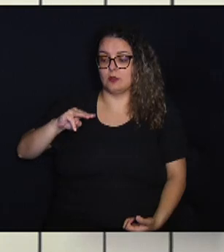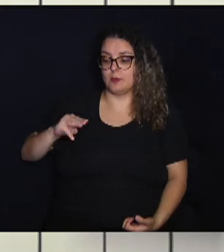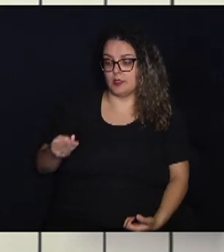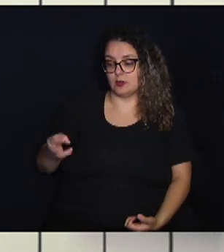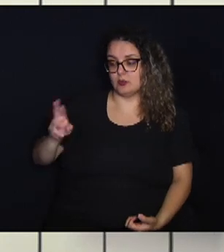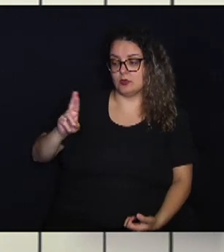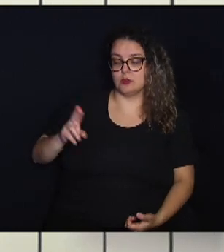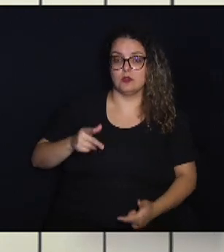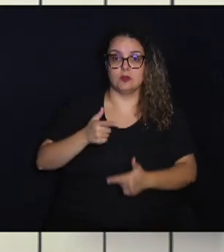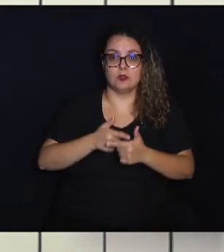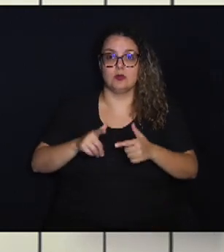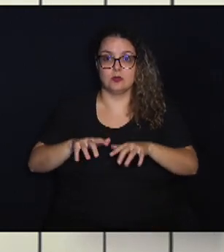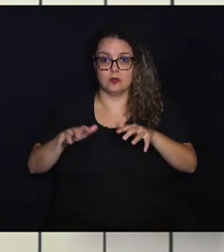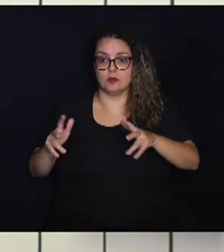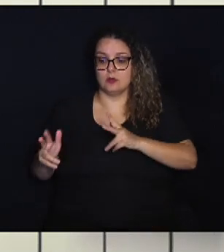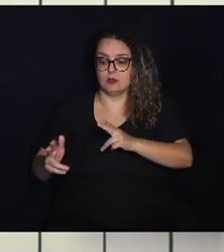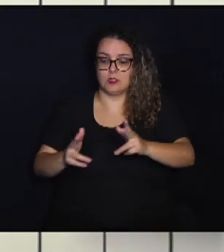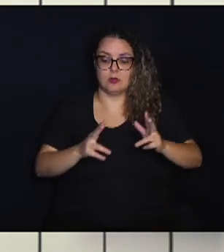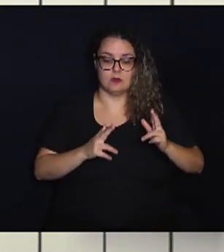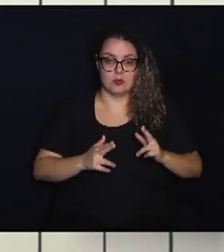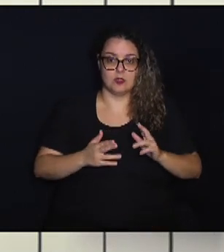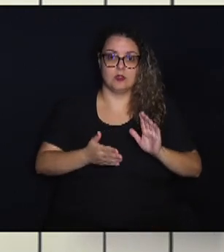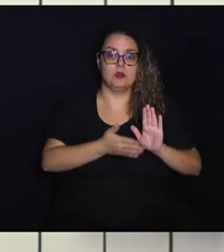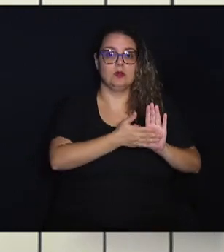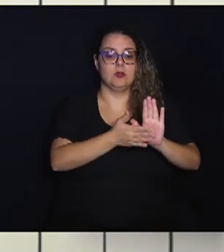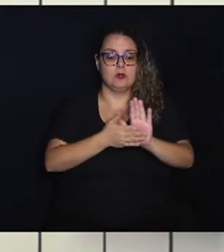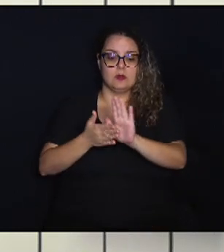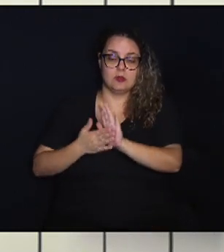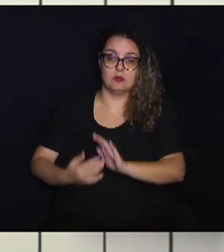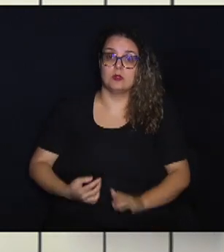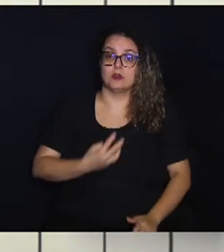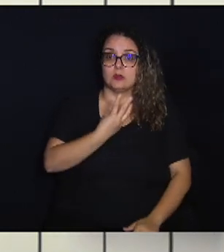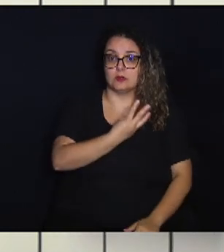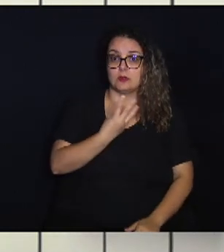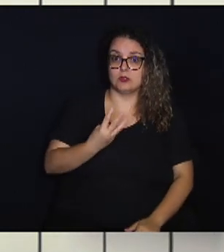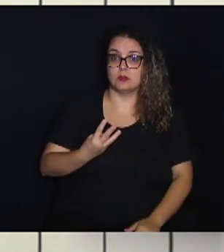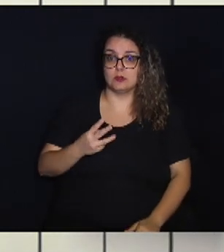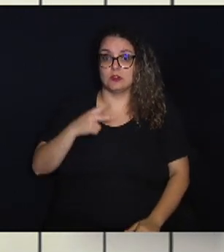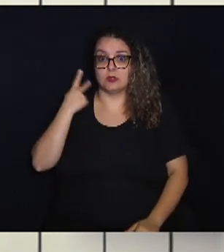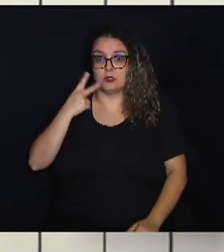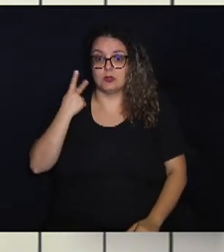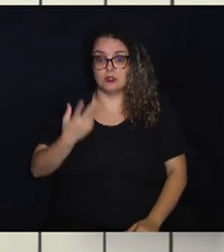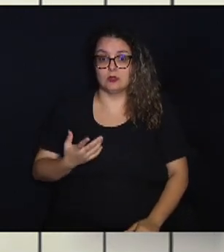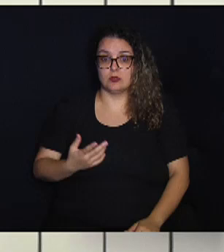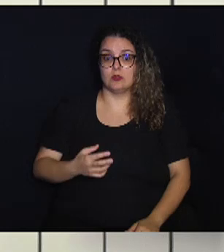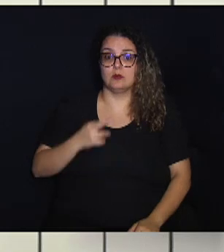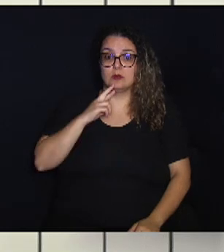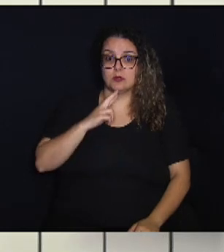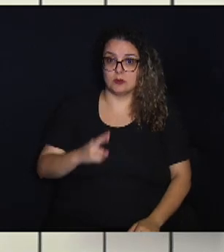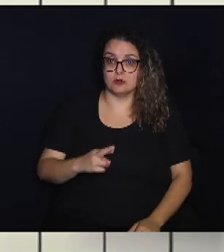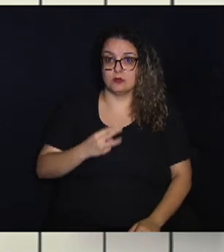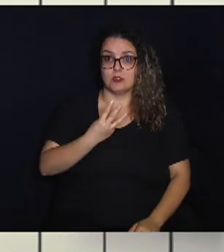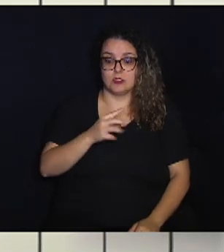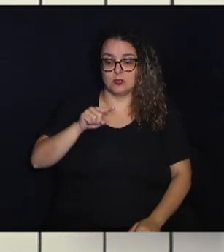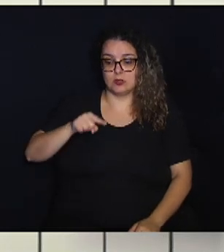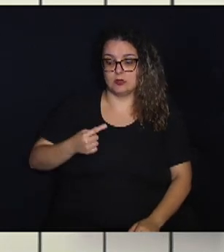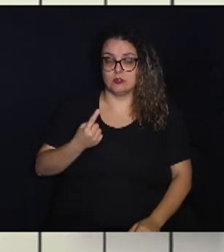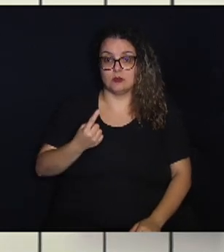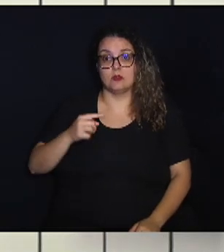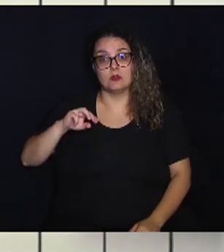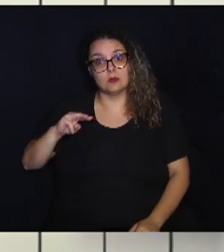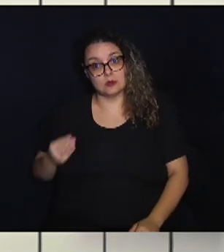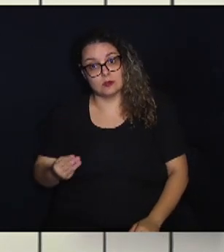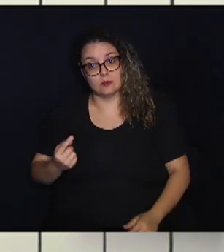reais, dividido por igual nas propostas dos 33 parlamentares, o que corresponde a 3,1 milhões